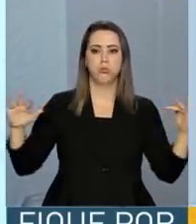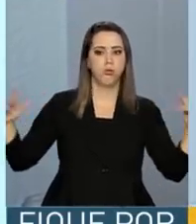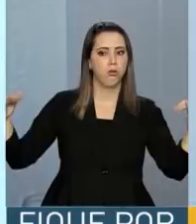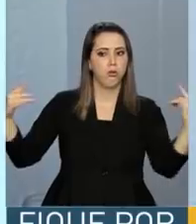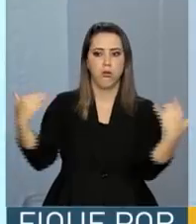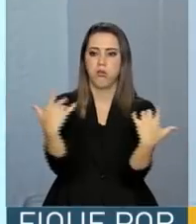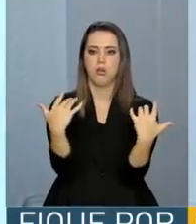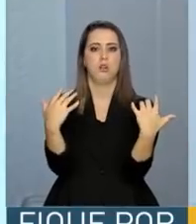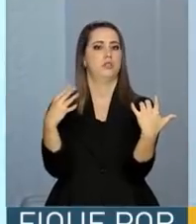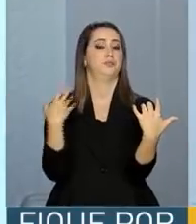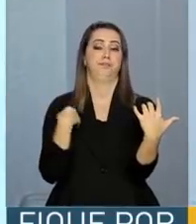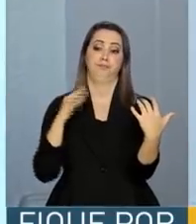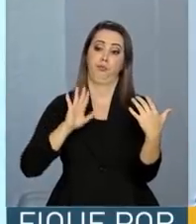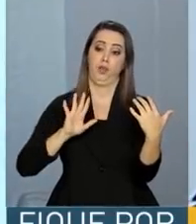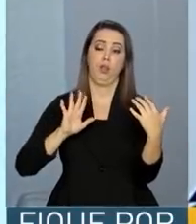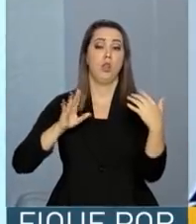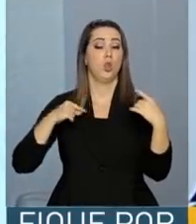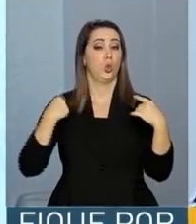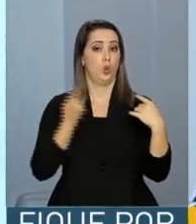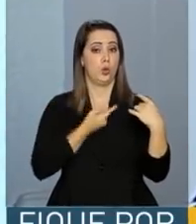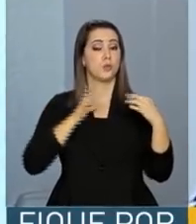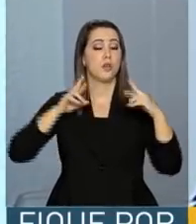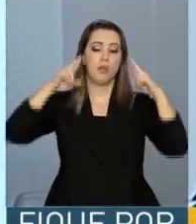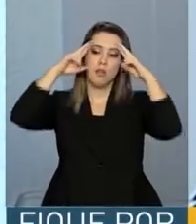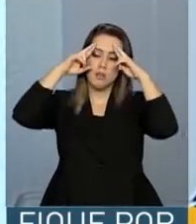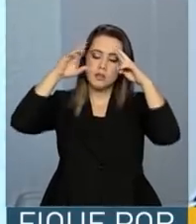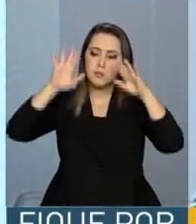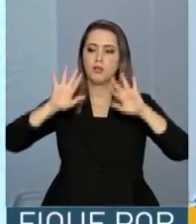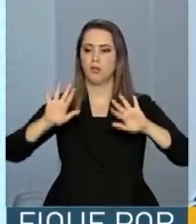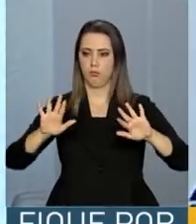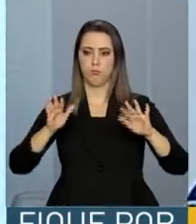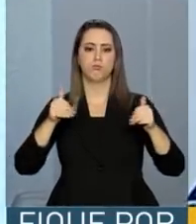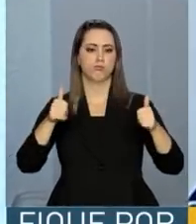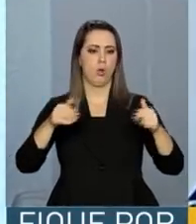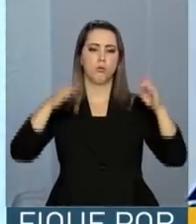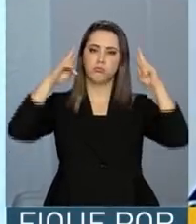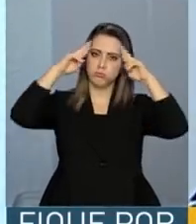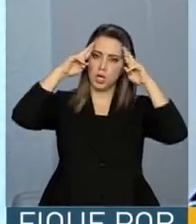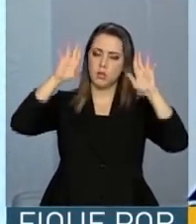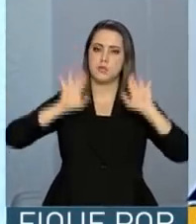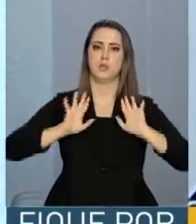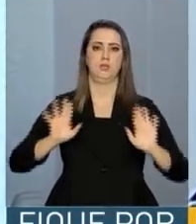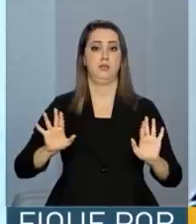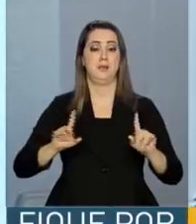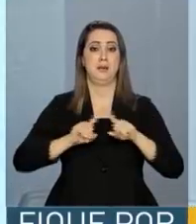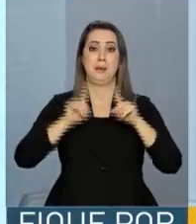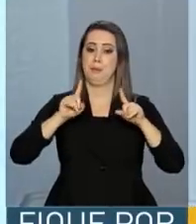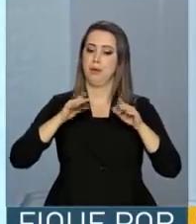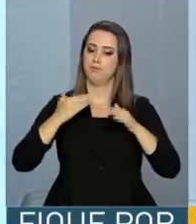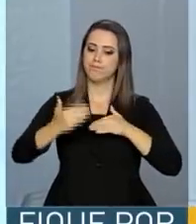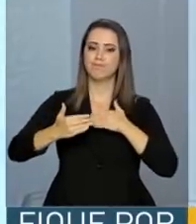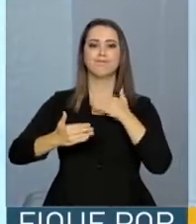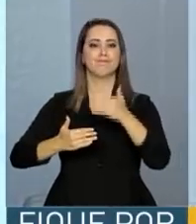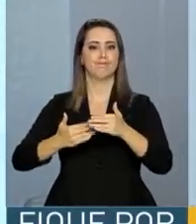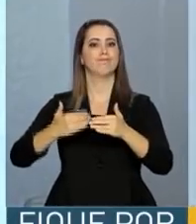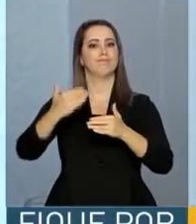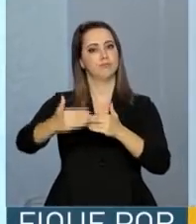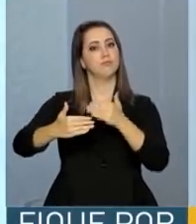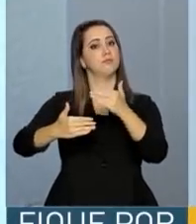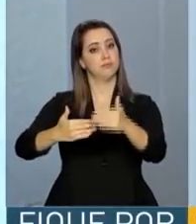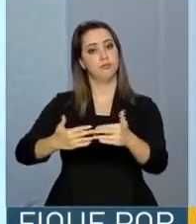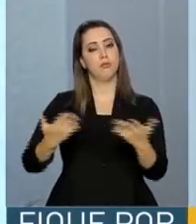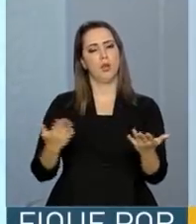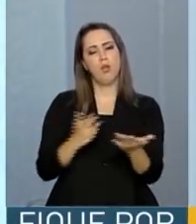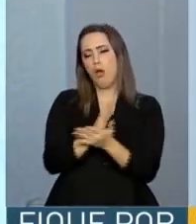as críticas nós não nos importamos se temos uma diretriz é respeitamos mas vamos adiante e do adiante